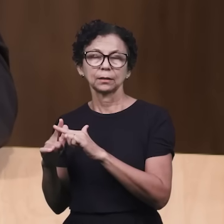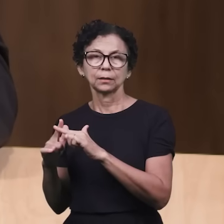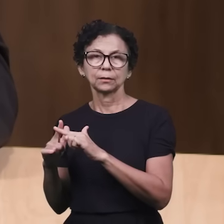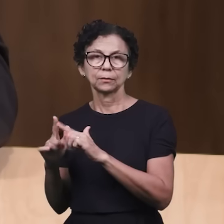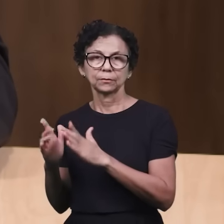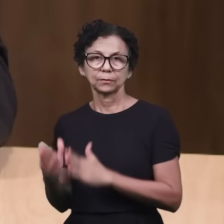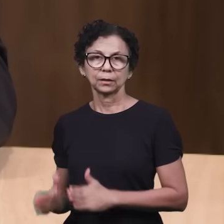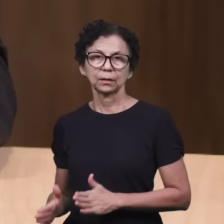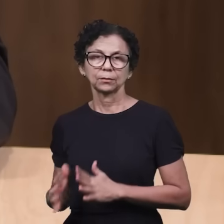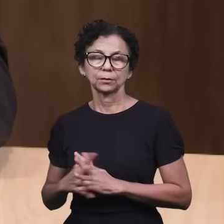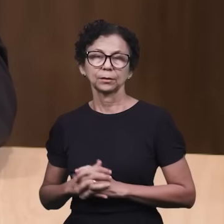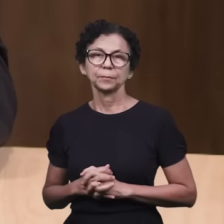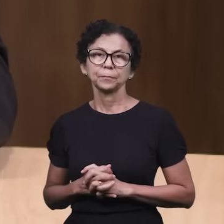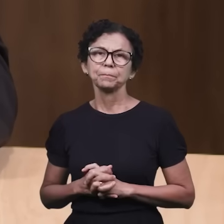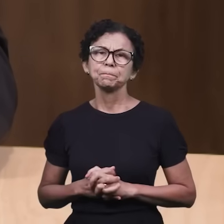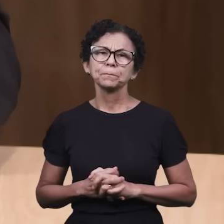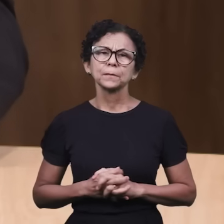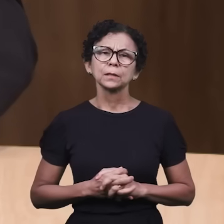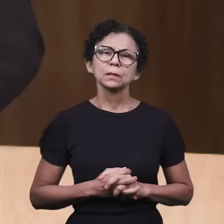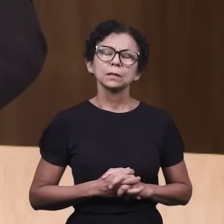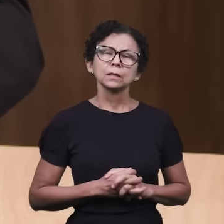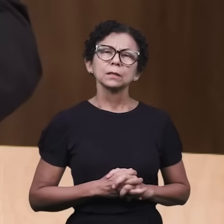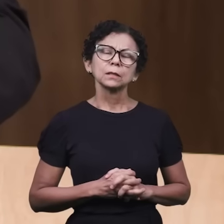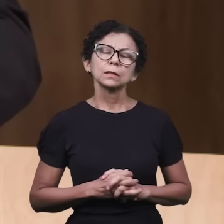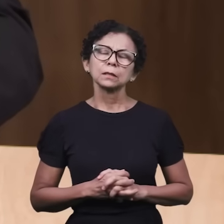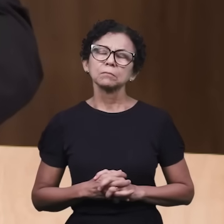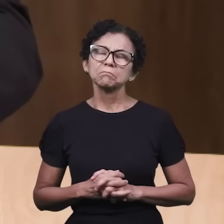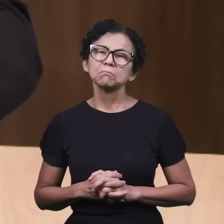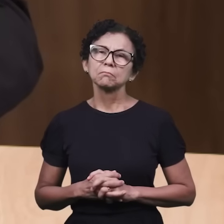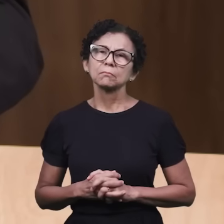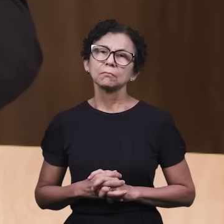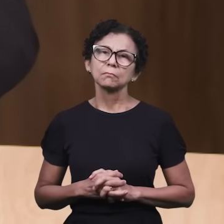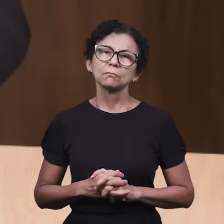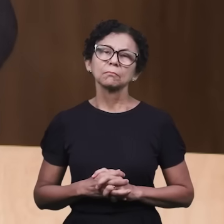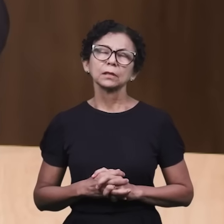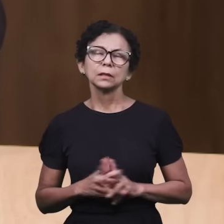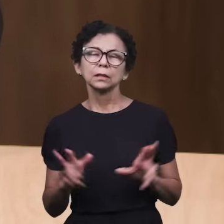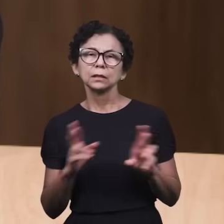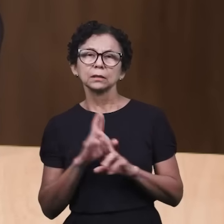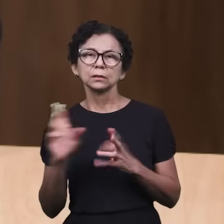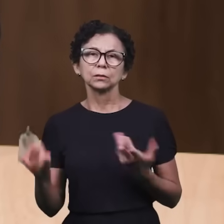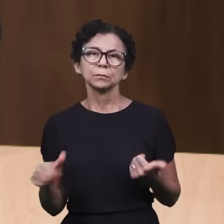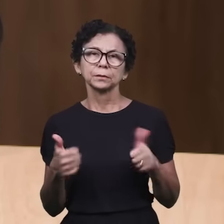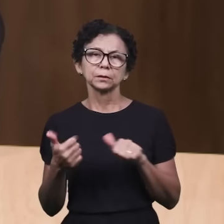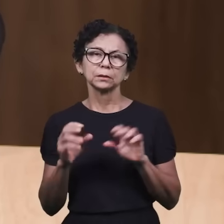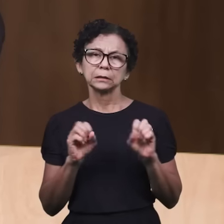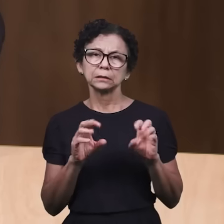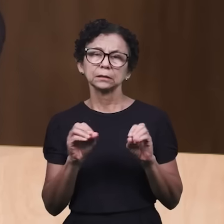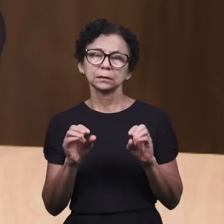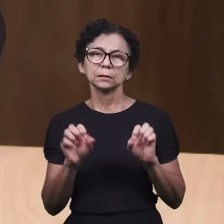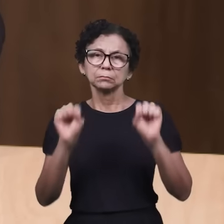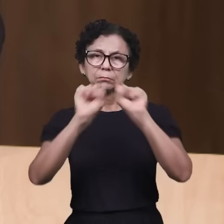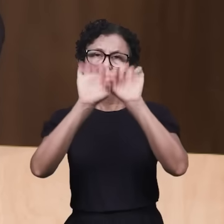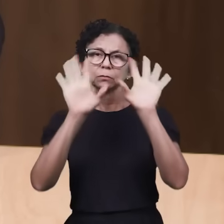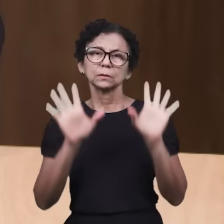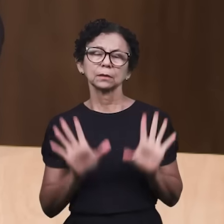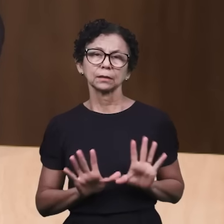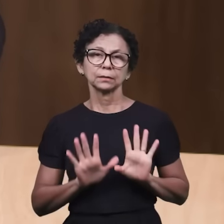nisso, muito claro. Então, quando ele diz assim, batismo em nome de Jesus, o texto